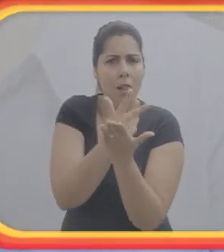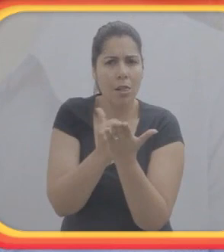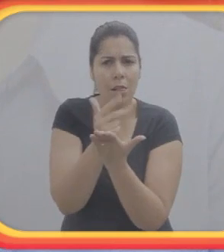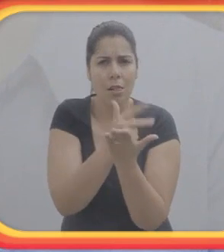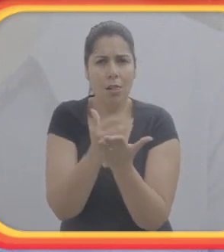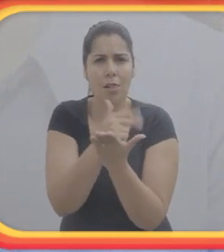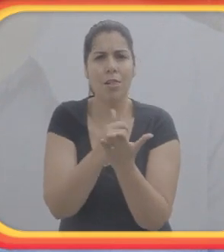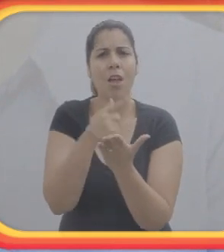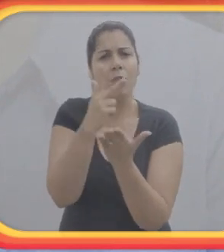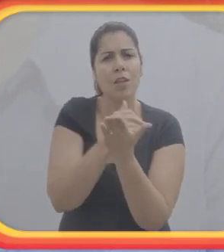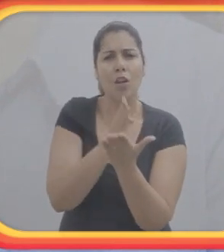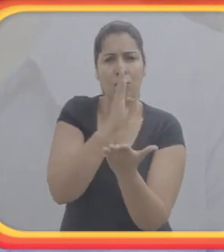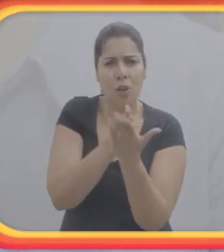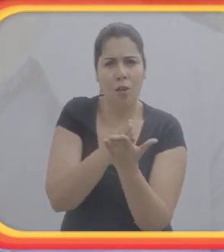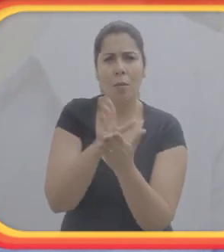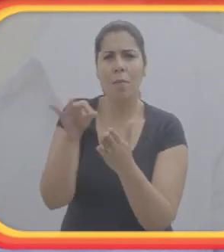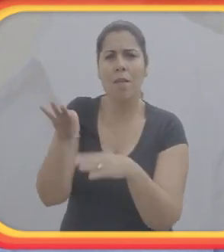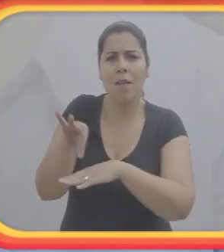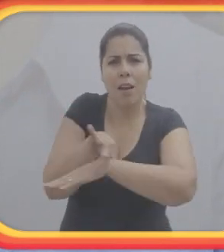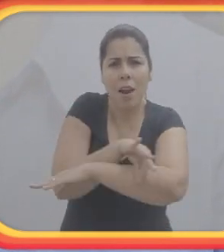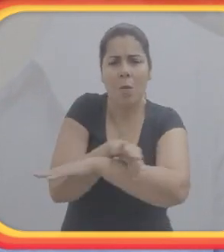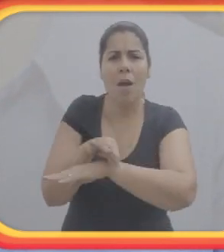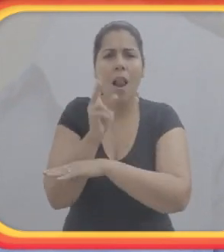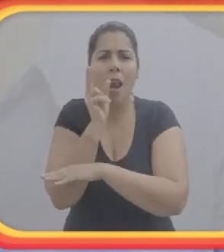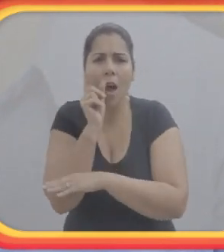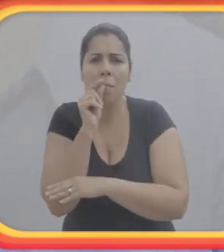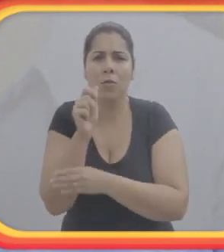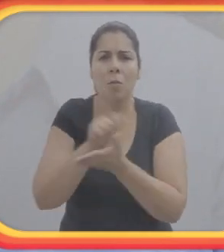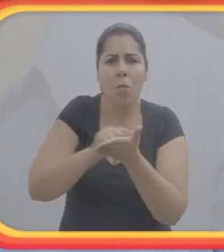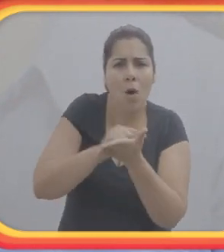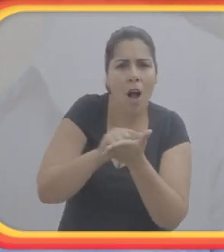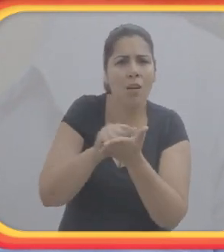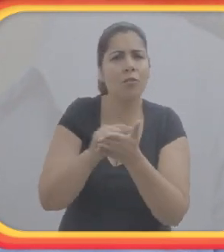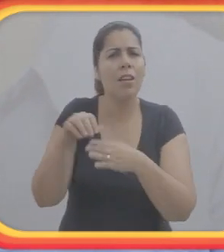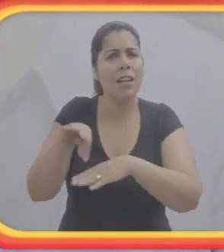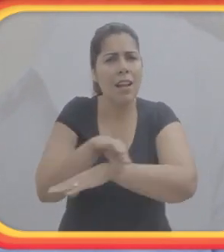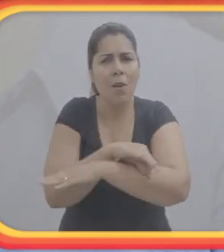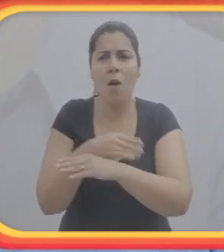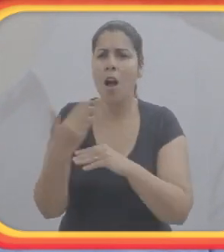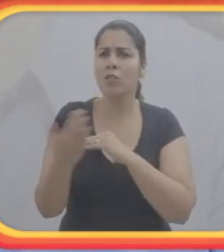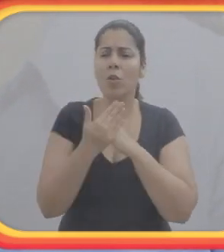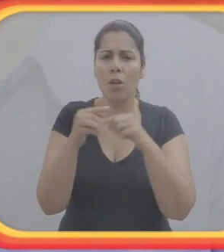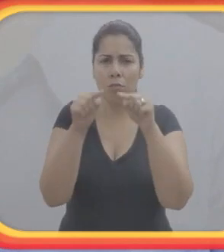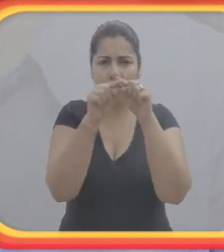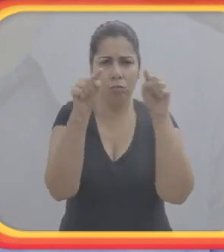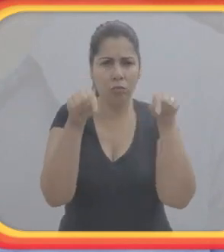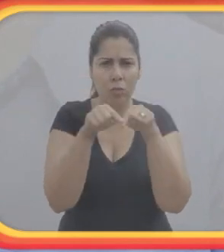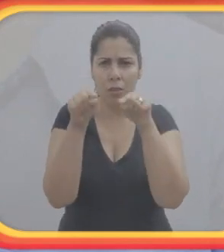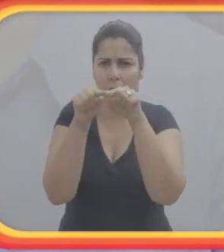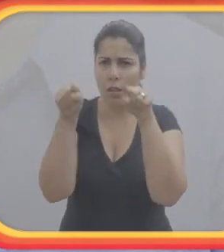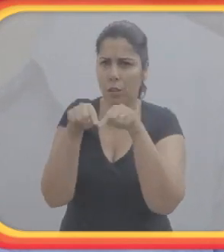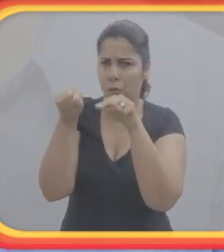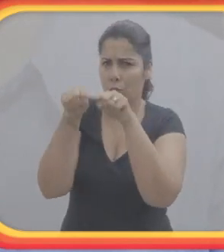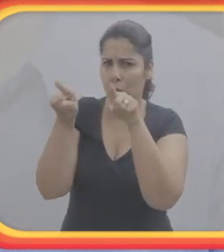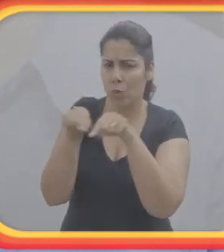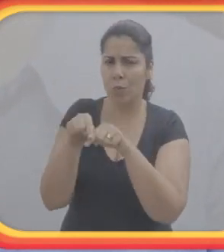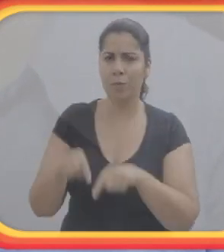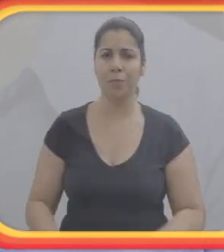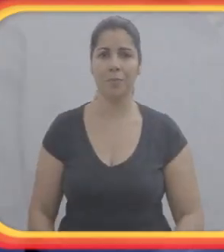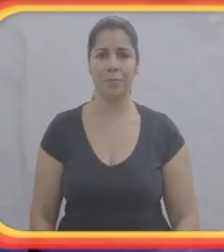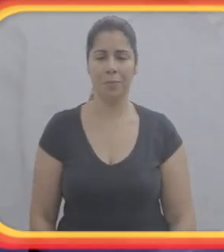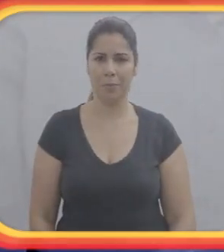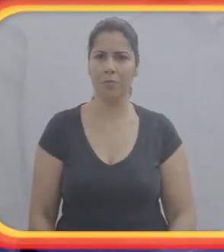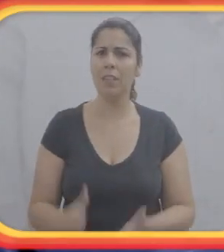a folha de papel dupla e grampeio, aí faço desenhos e faço desenho